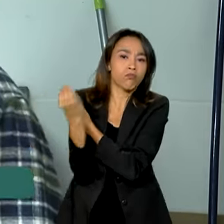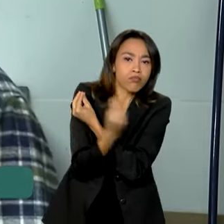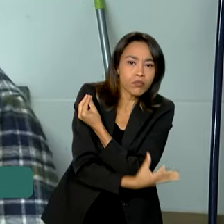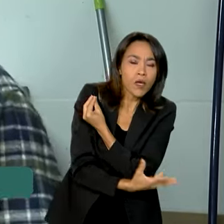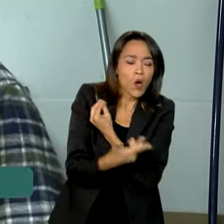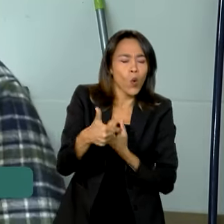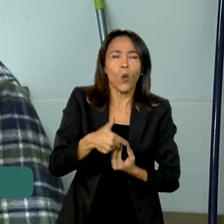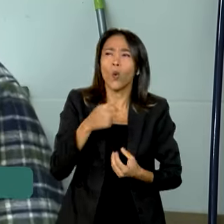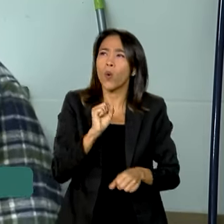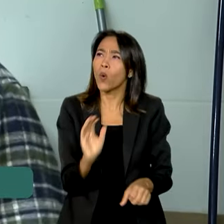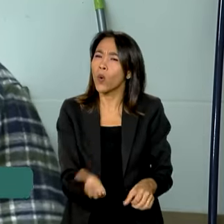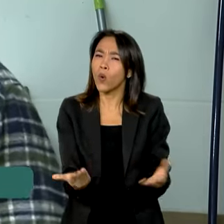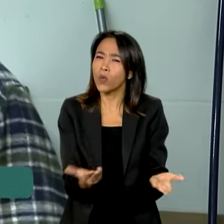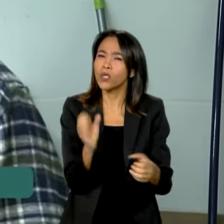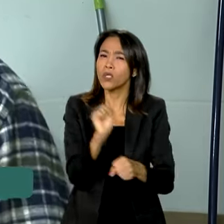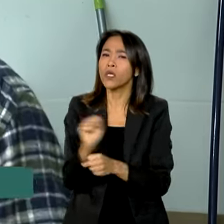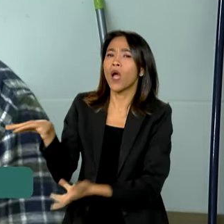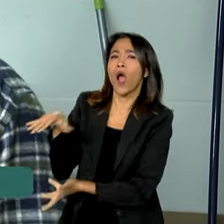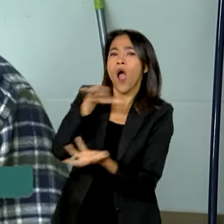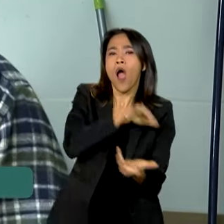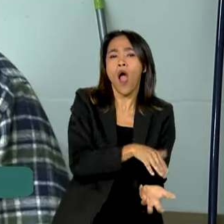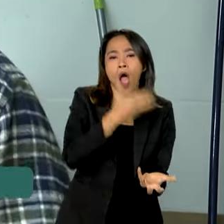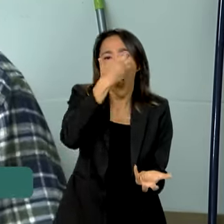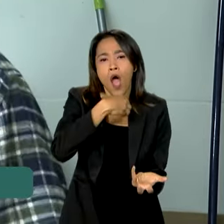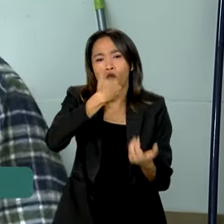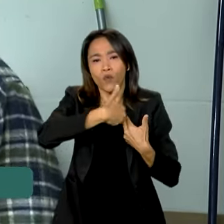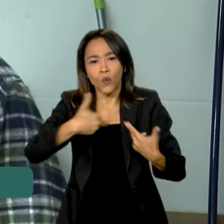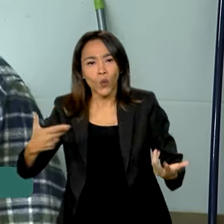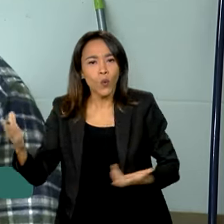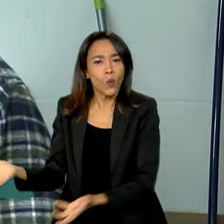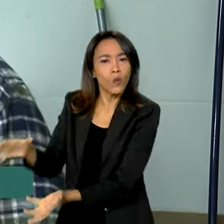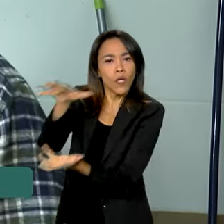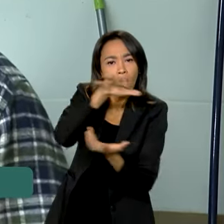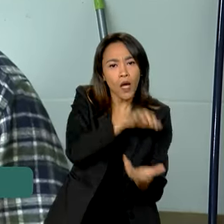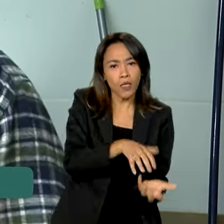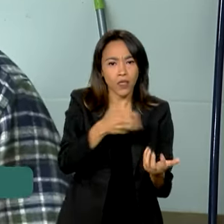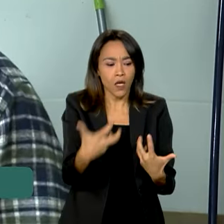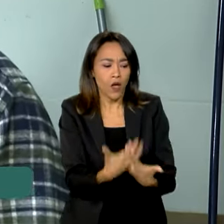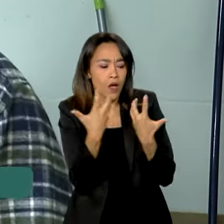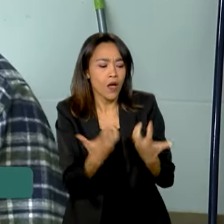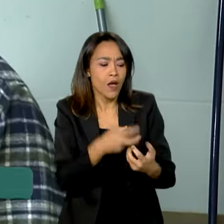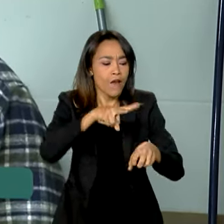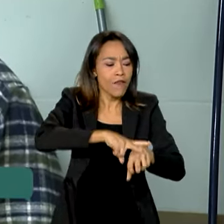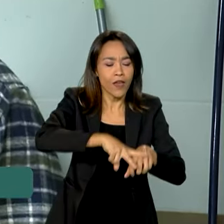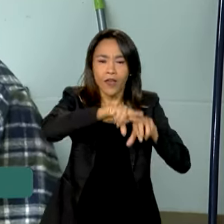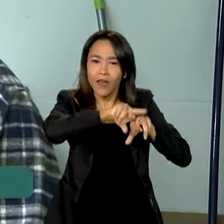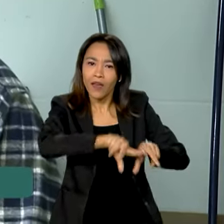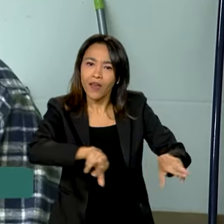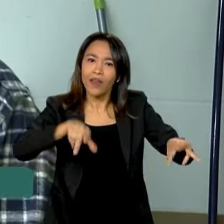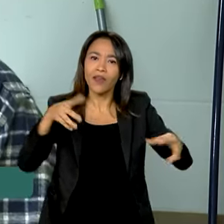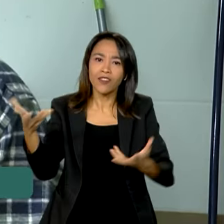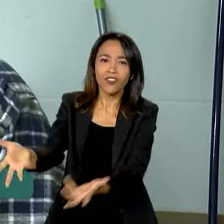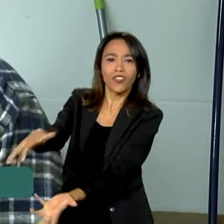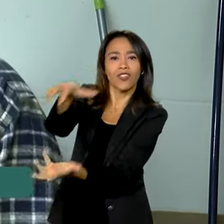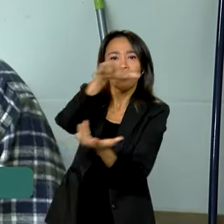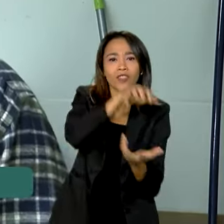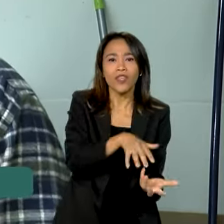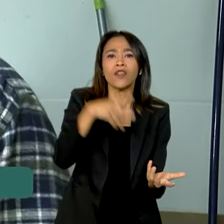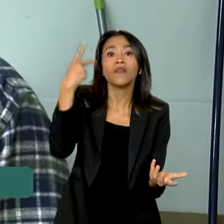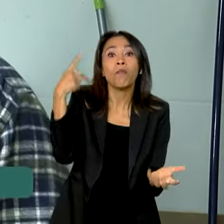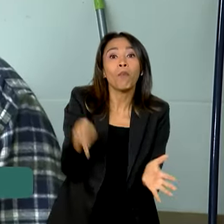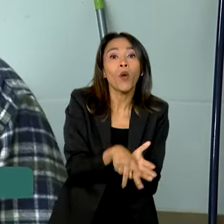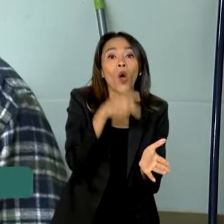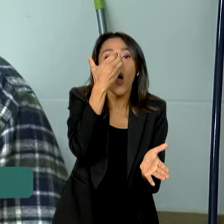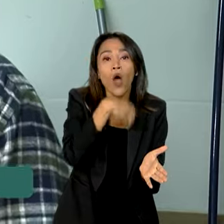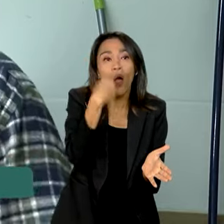de receber frutas, legumes, proteínas aqui da cadeia produtiva das frutas nativas aqui do